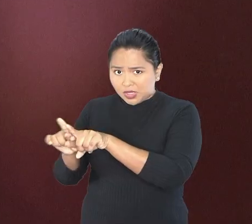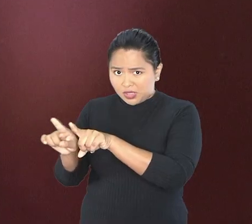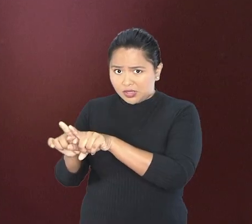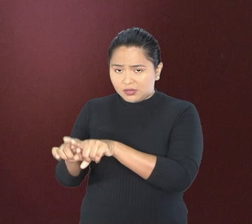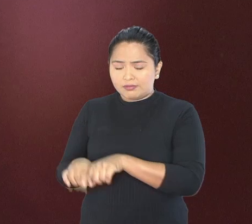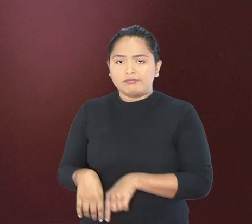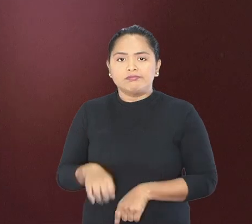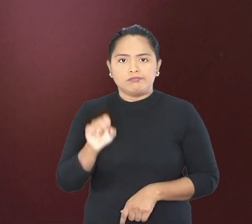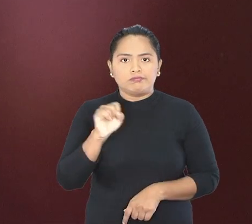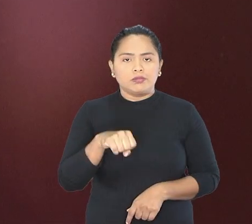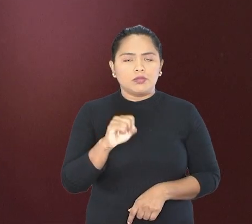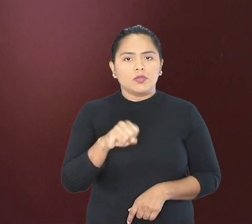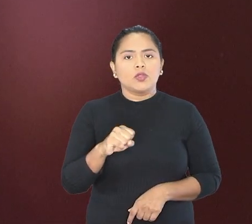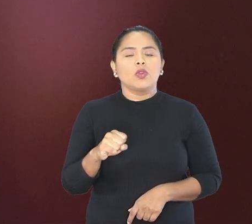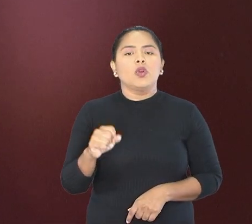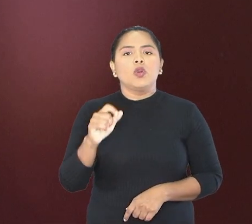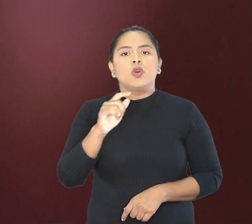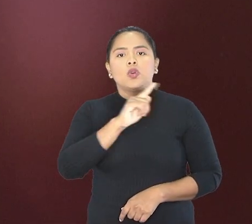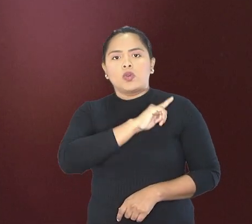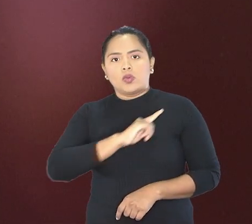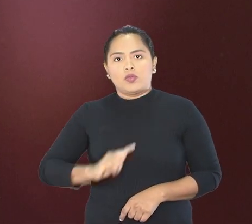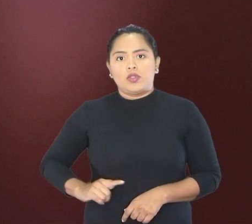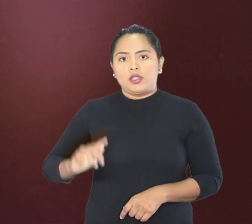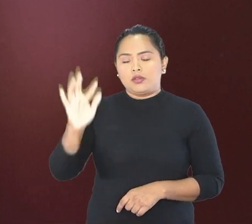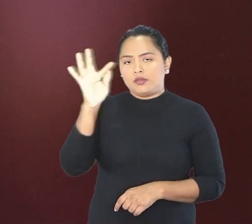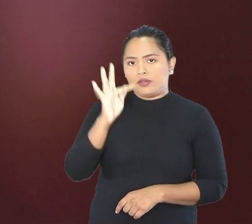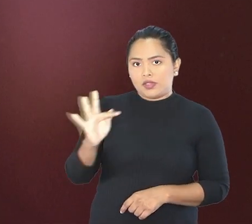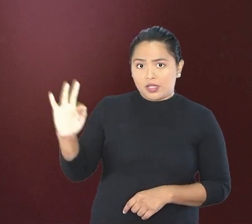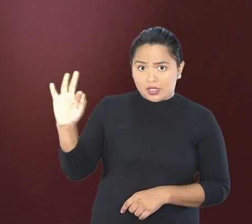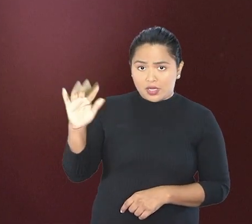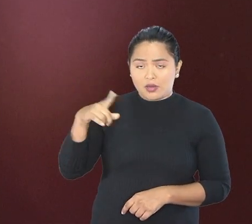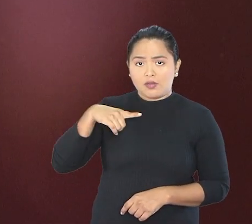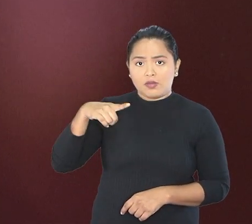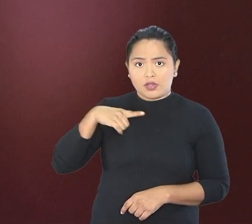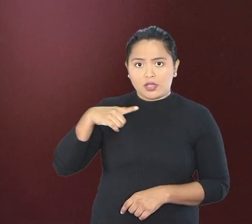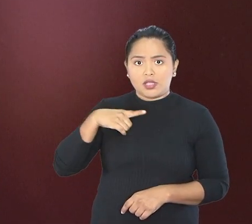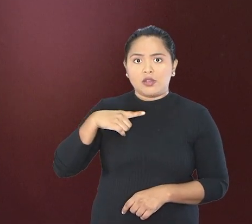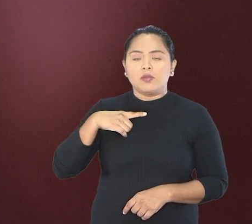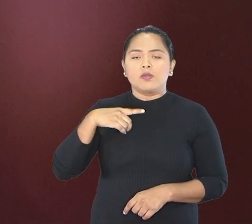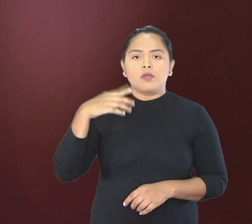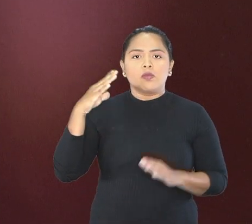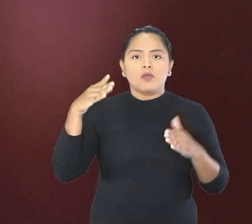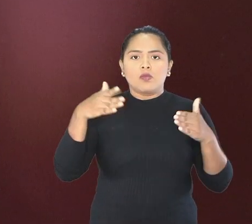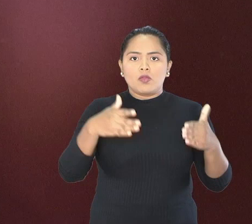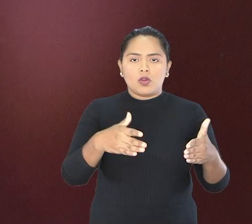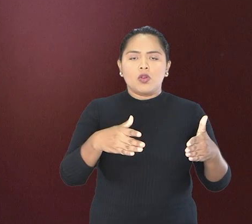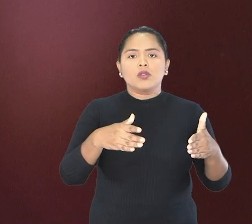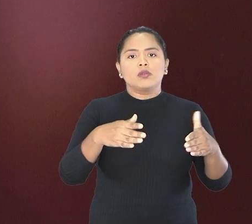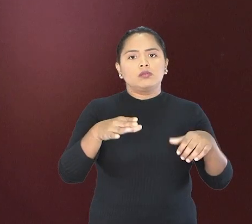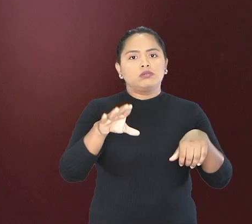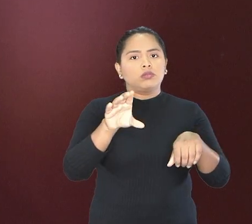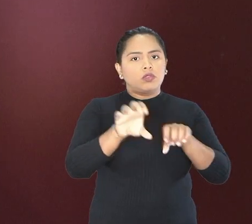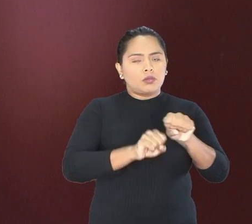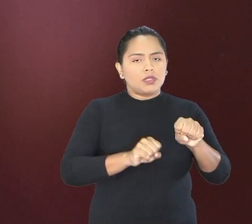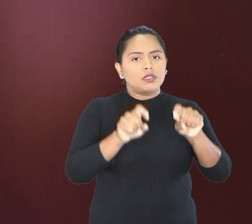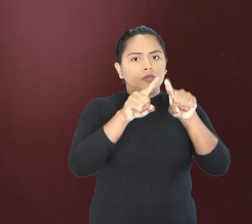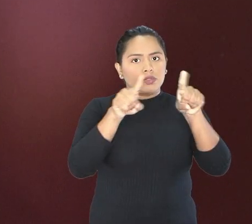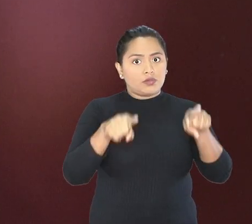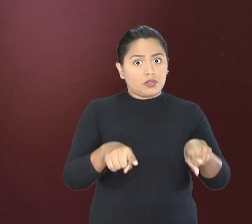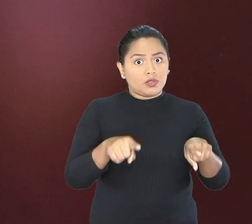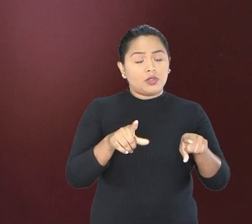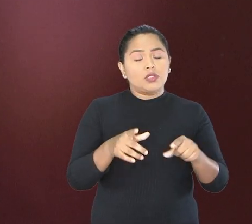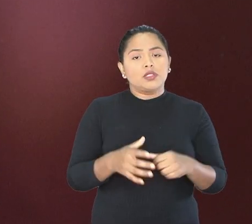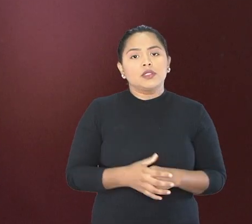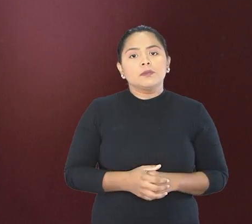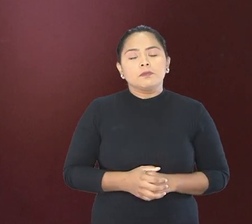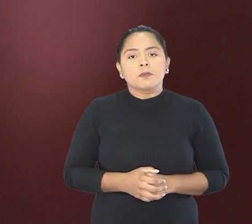governo federal, ele tem uma política nacional de capacitação para os servidores, e a Escola Nacional de Governo, de Administração Pública,